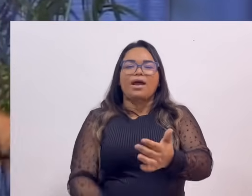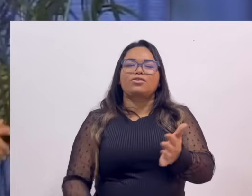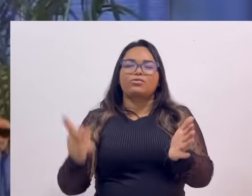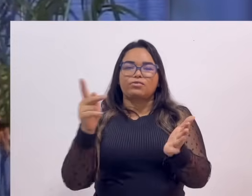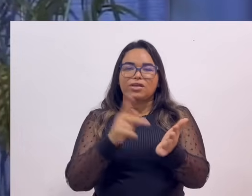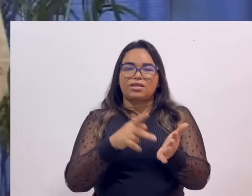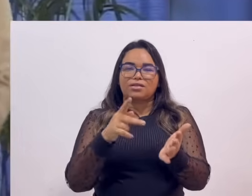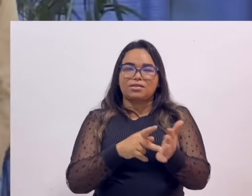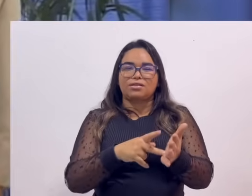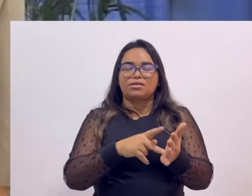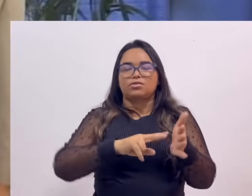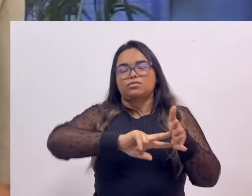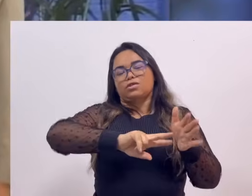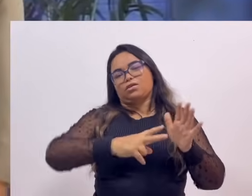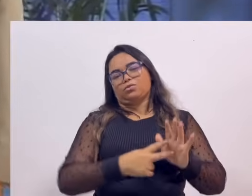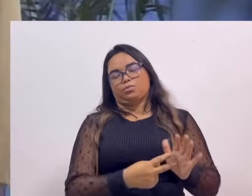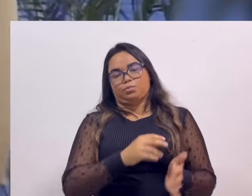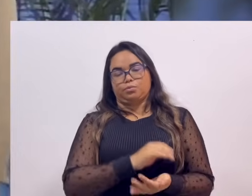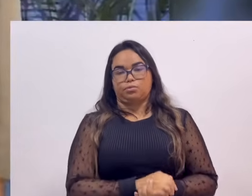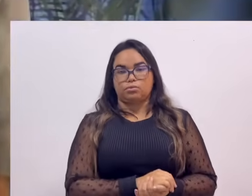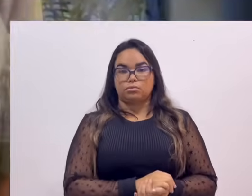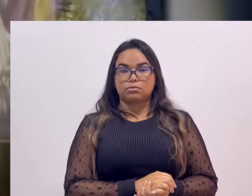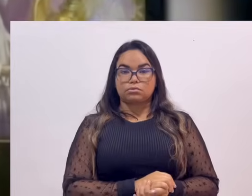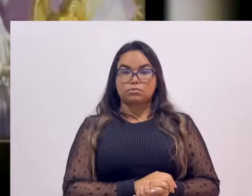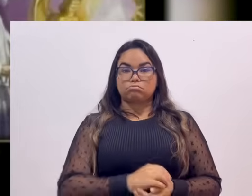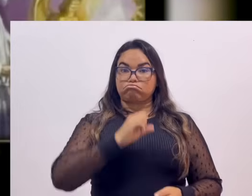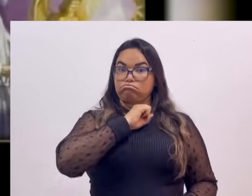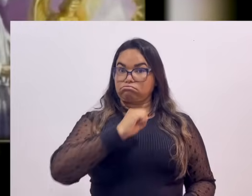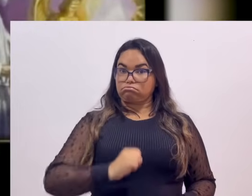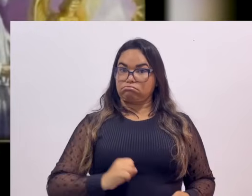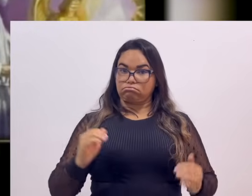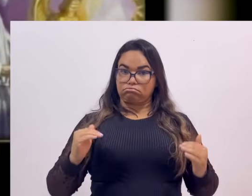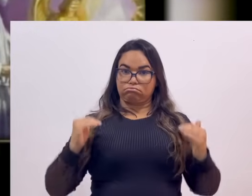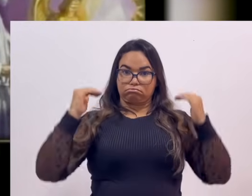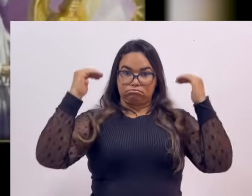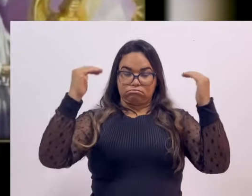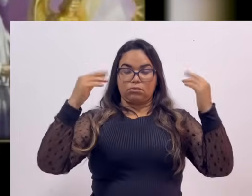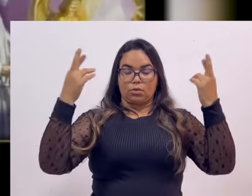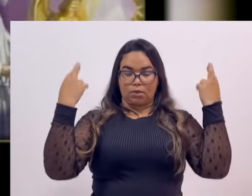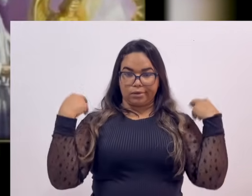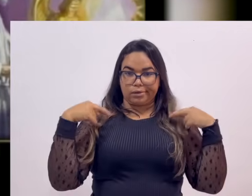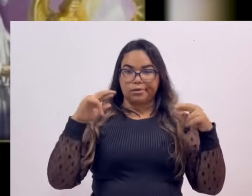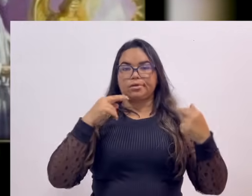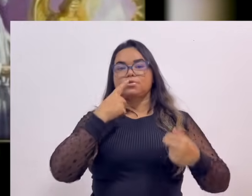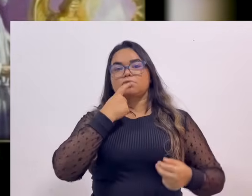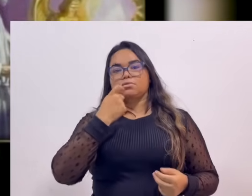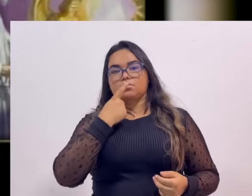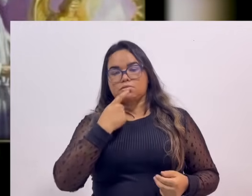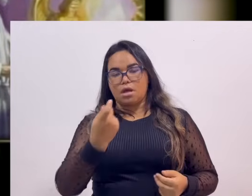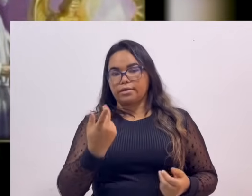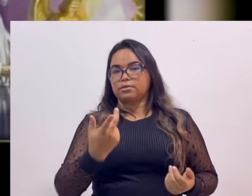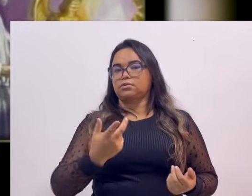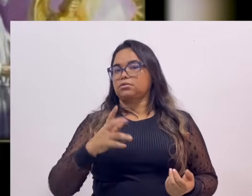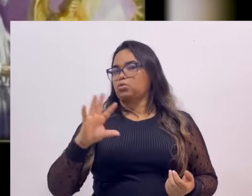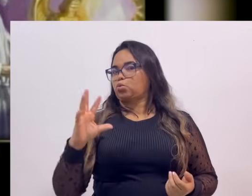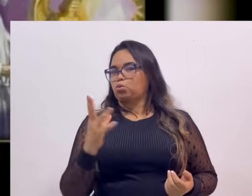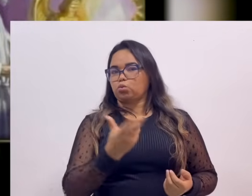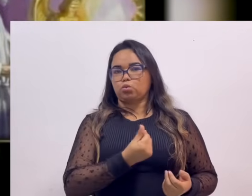perde-se o verdadeiro significado então o sumo sacerdote o cordeiro o sangue